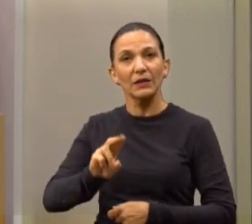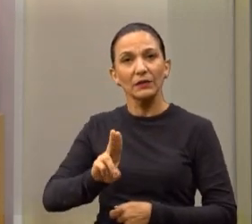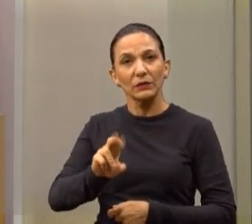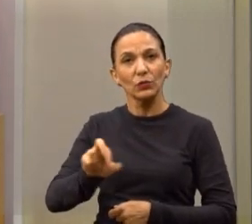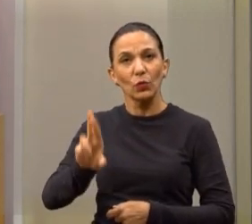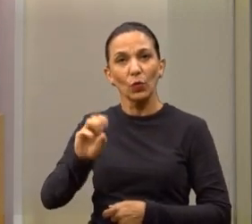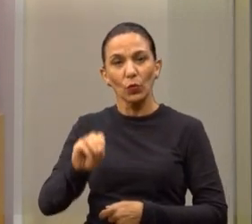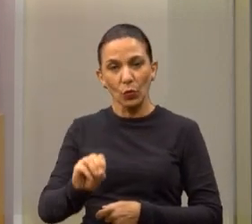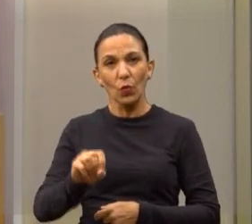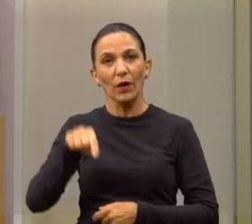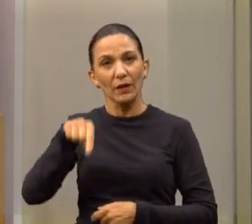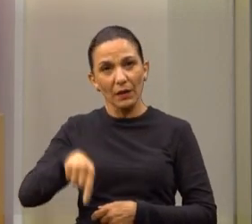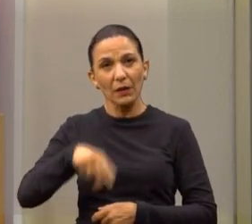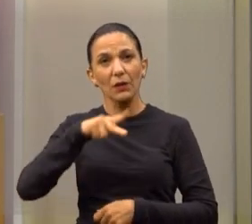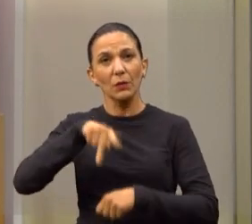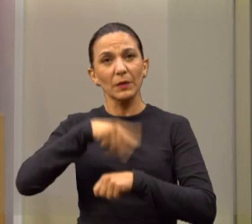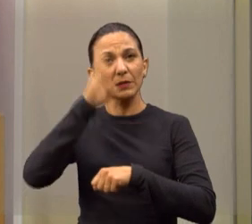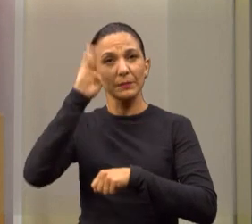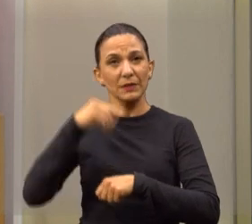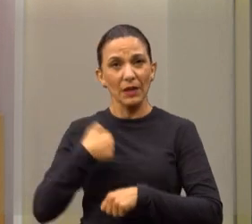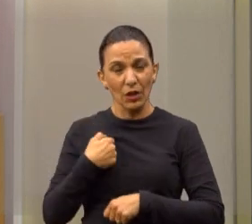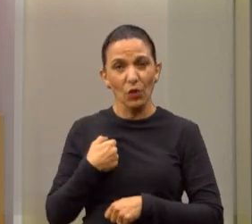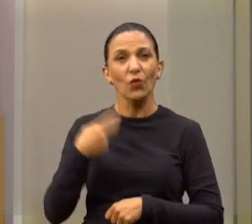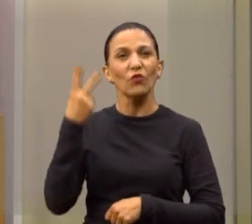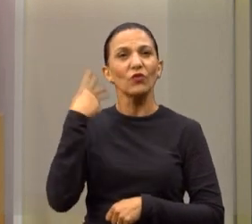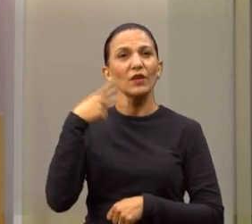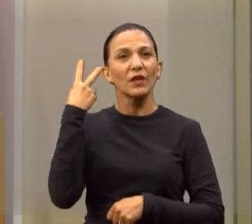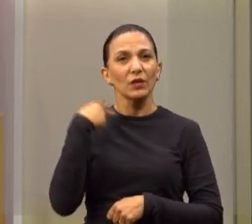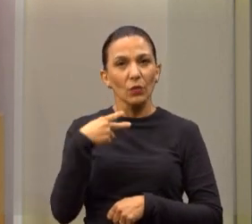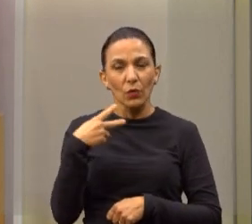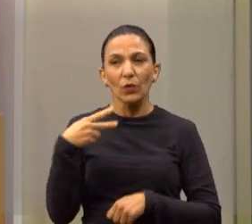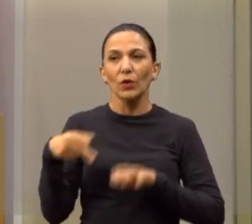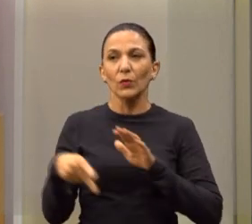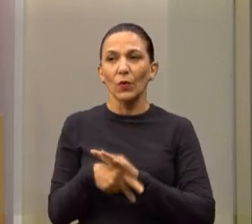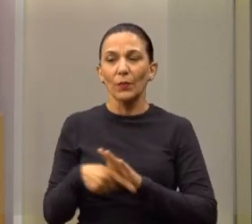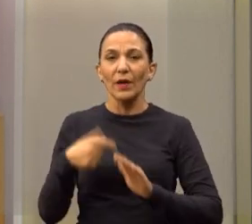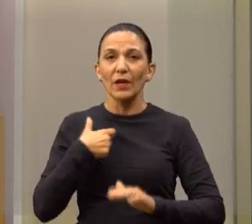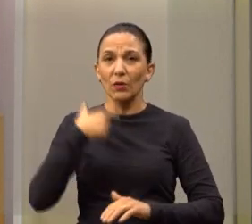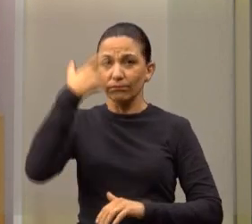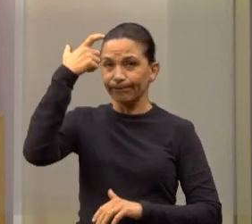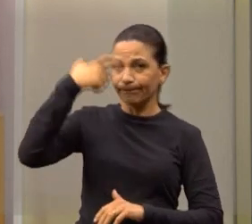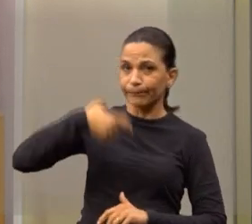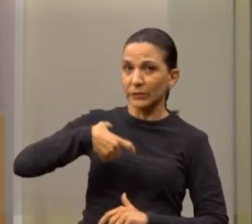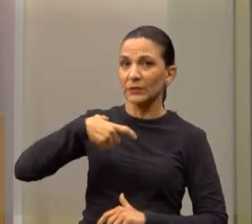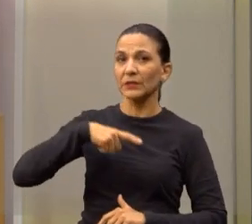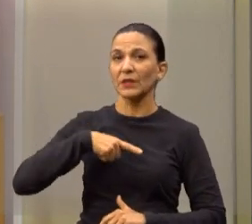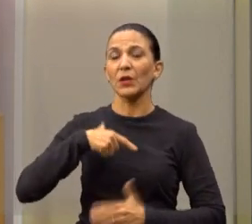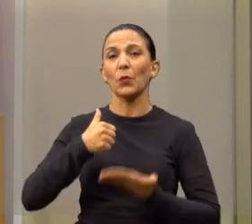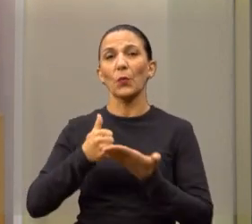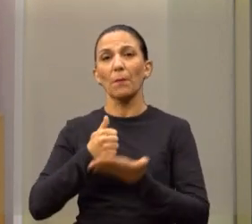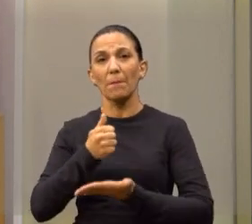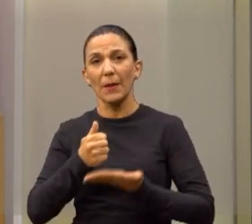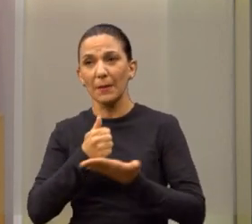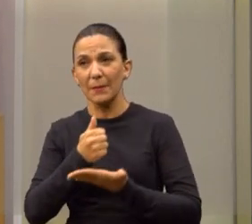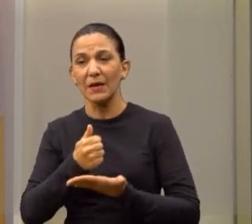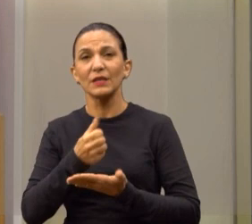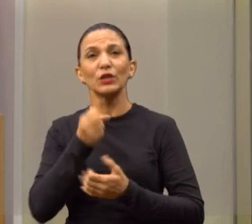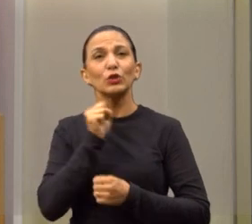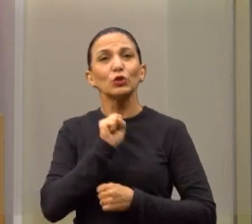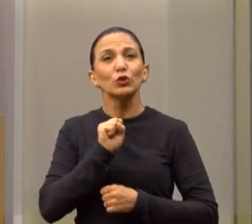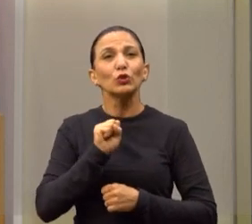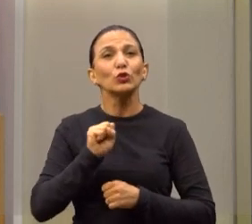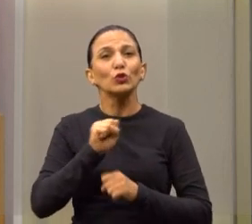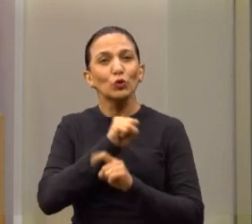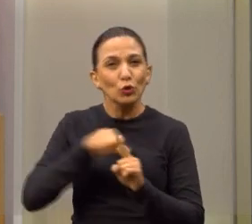Eu, enquanto uma parlamentar do Partido dos Trabalhadores, enquanto uma parlamentar que se considera que se tem um embasamento